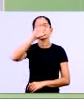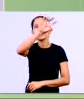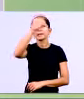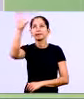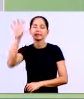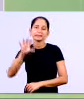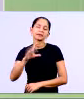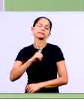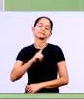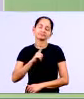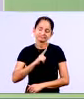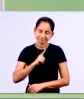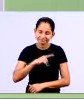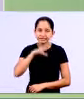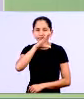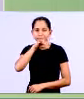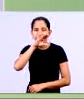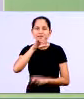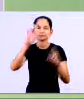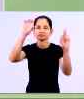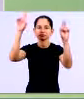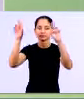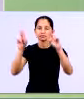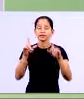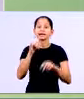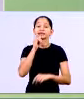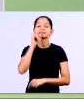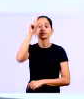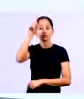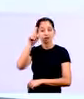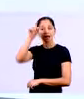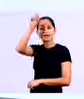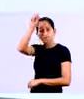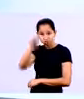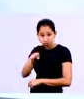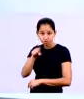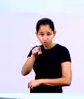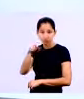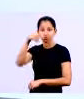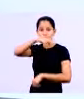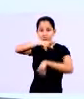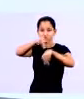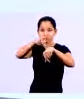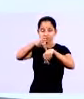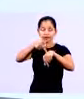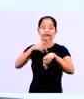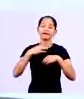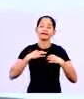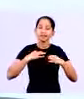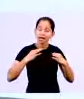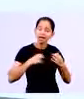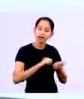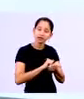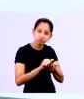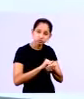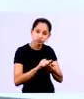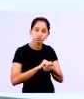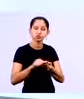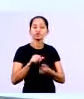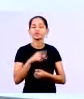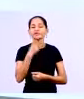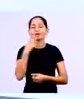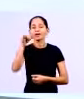essas interferências. Porque, por exemplo, o pessoal de origem lá do Rio Grande do Sul, lá do Sul, fala enxague. Lá para nós a gente fala